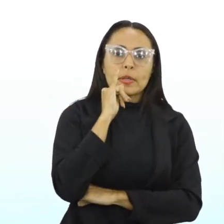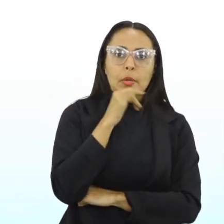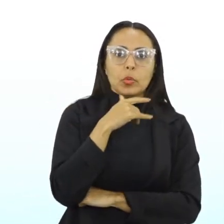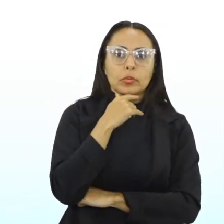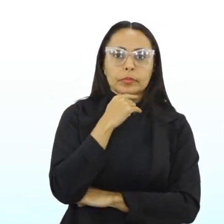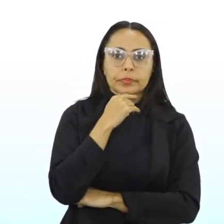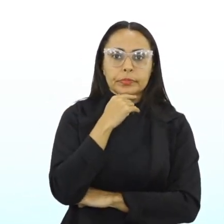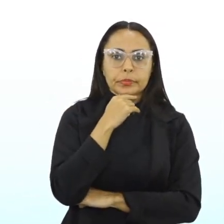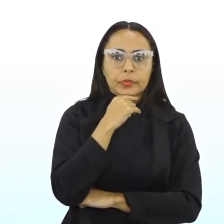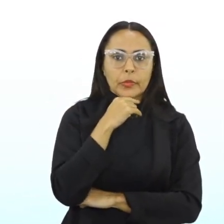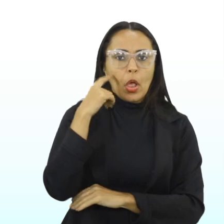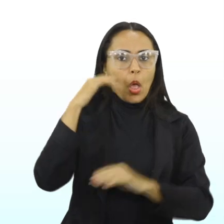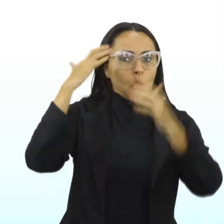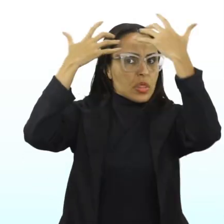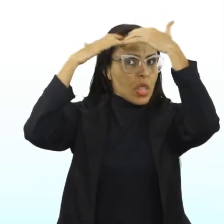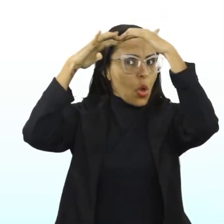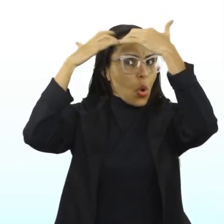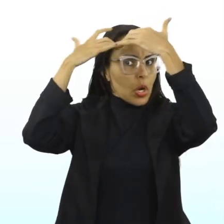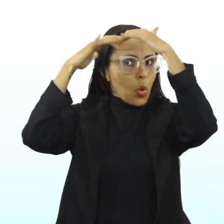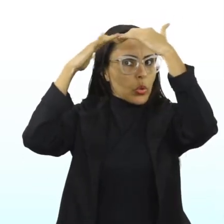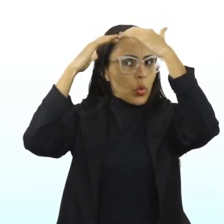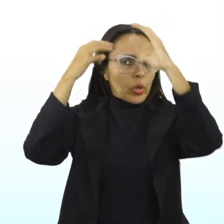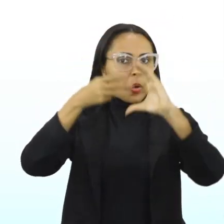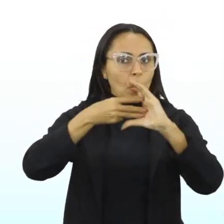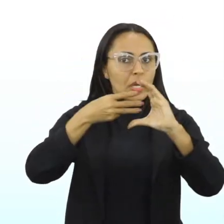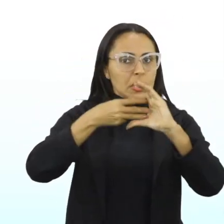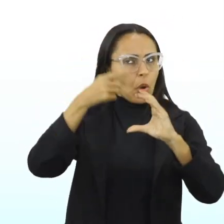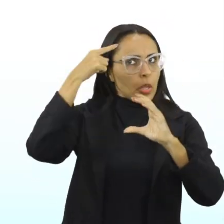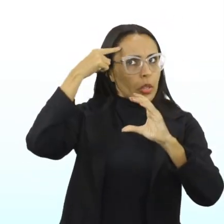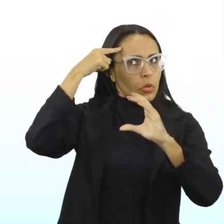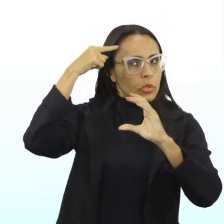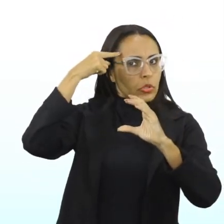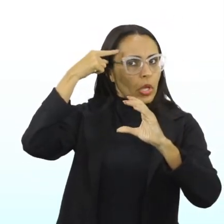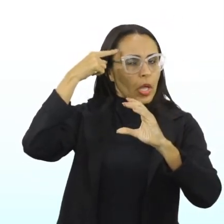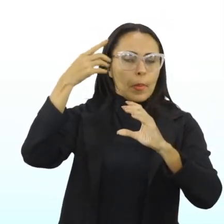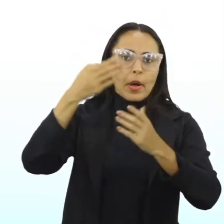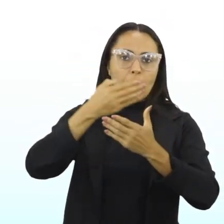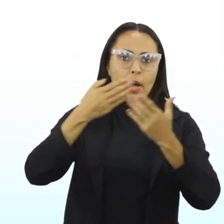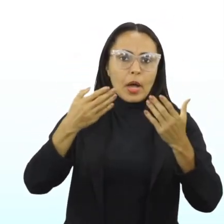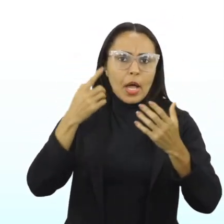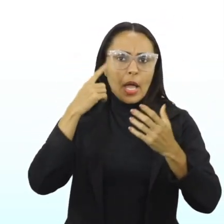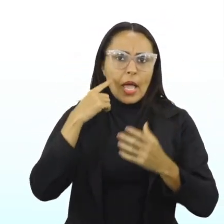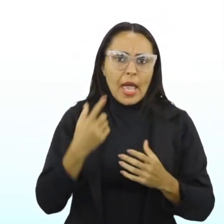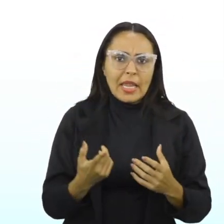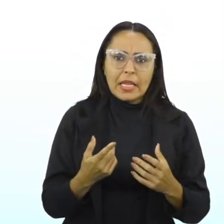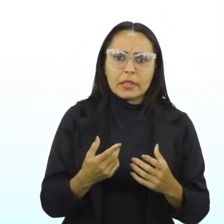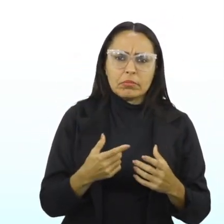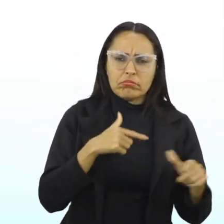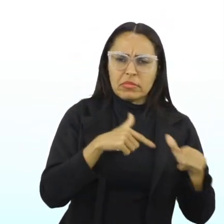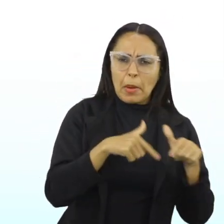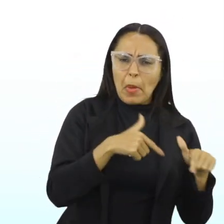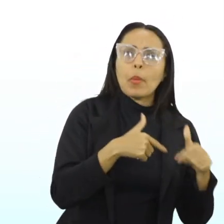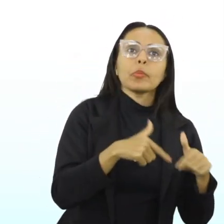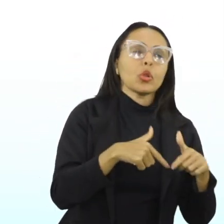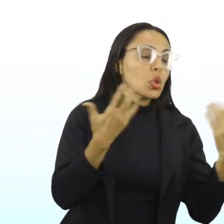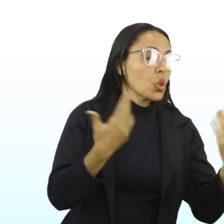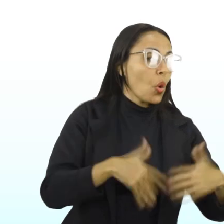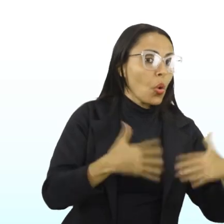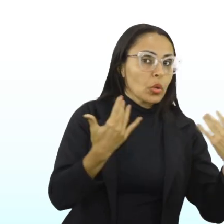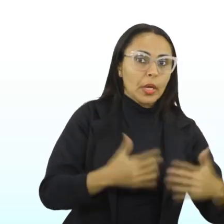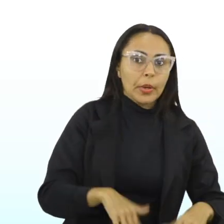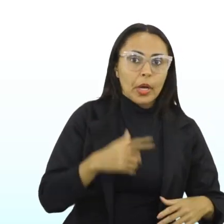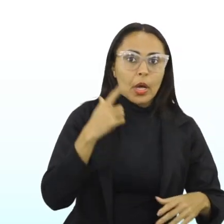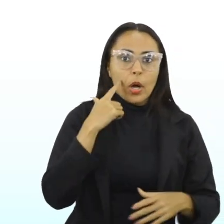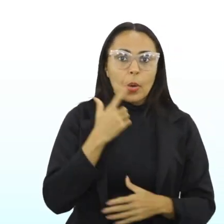exemplo, o neurônio, que é uma célula do sistema nervoso. O neurônio é uma célula que trabalha muito. Porque o